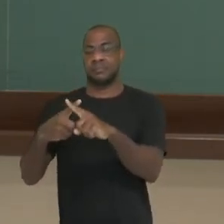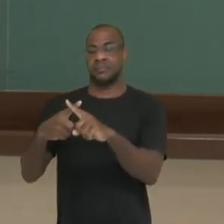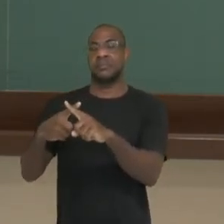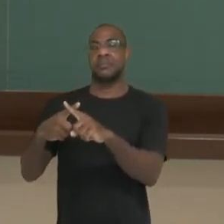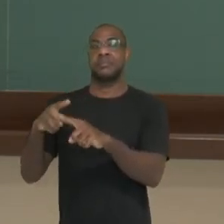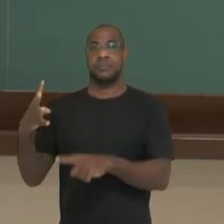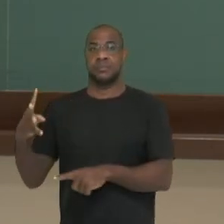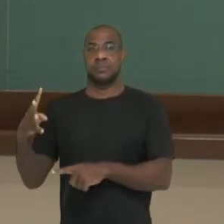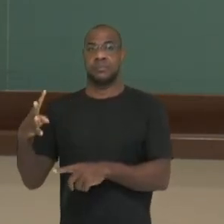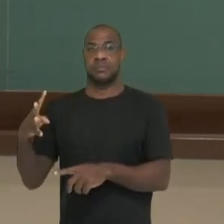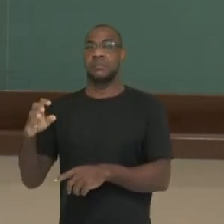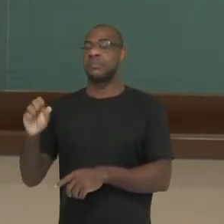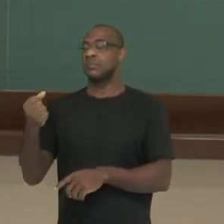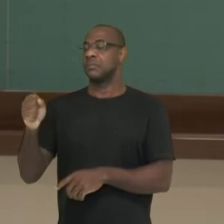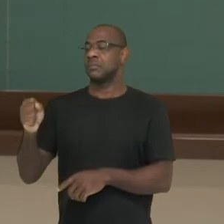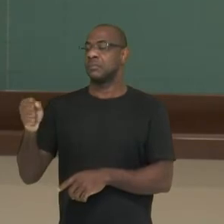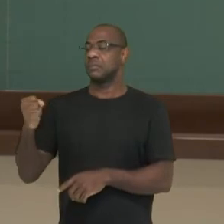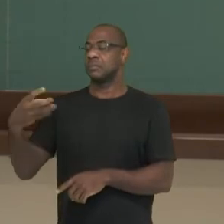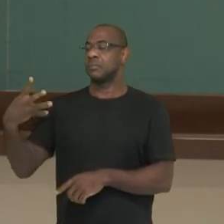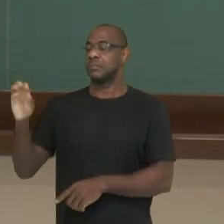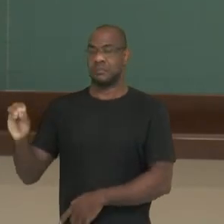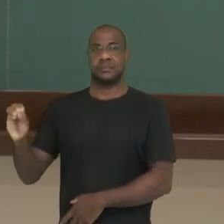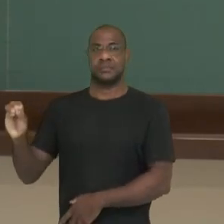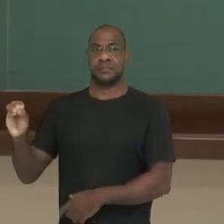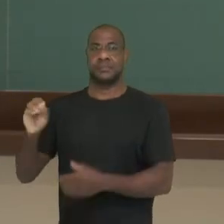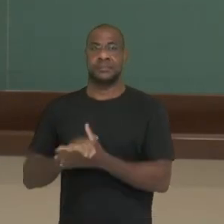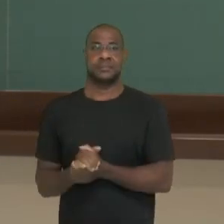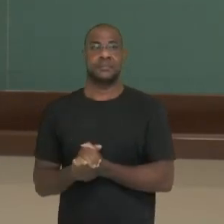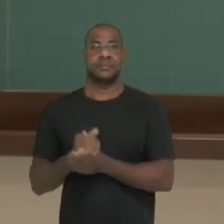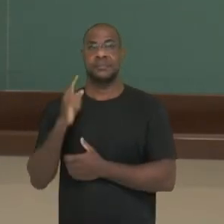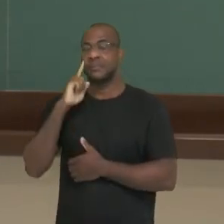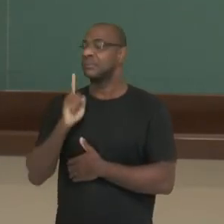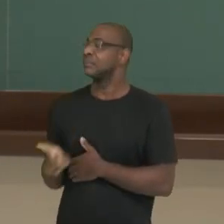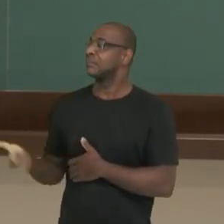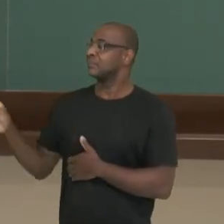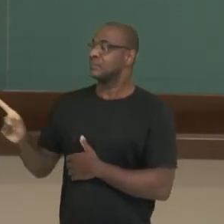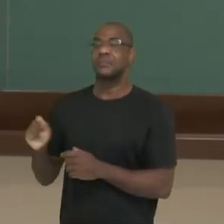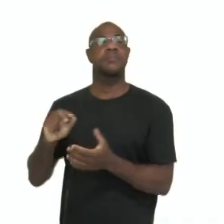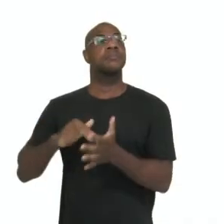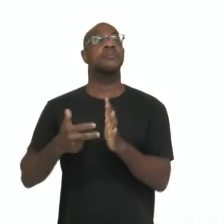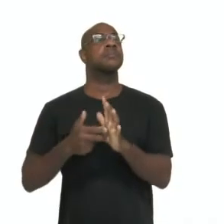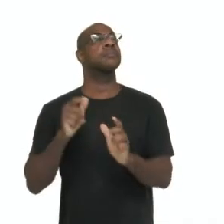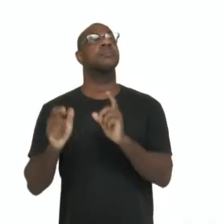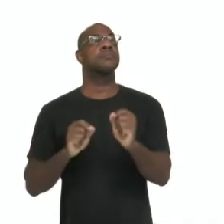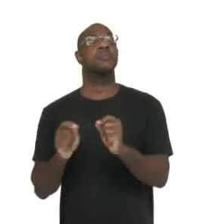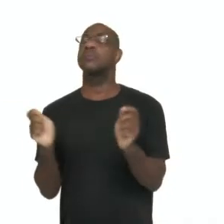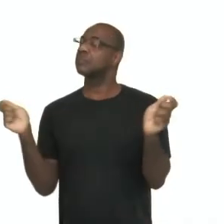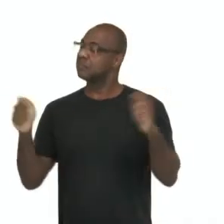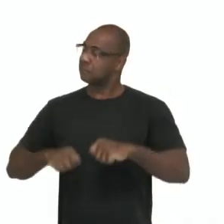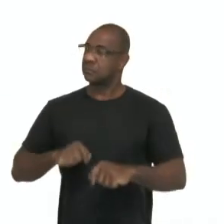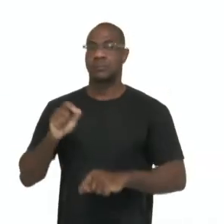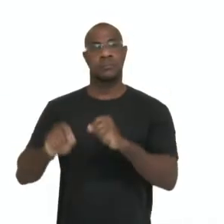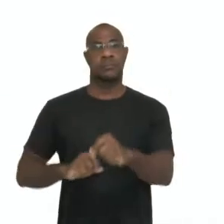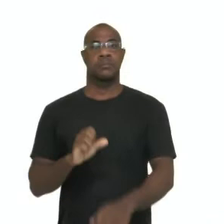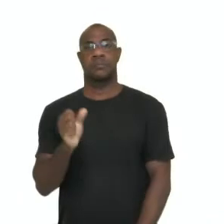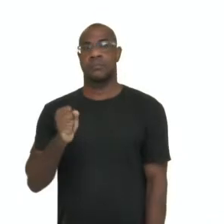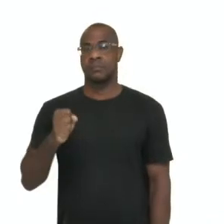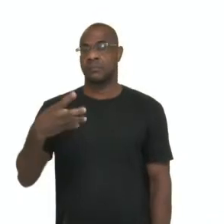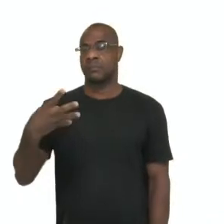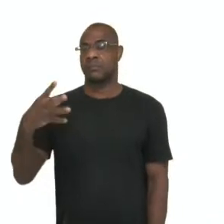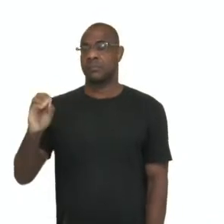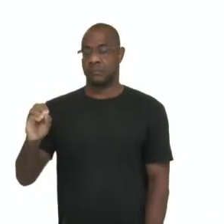um total de 840. Isso quer dizer o quê? Que são possíveis